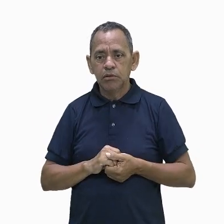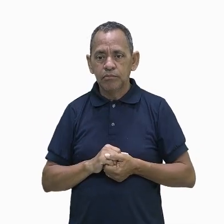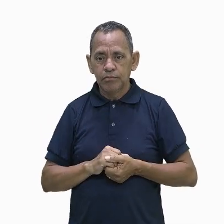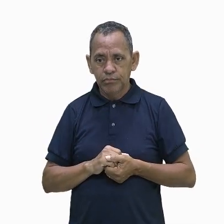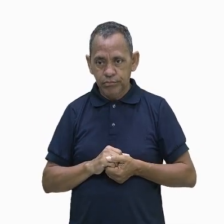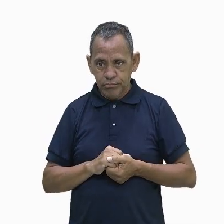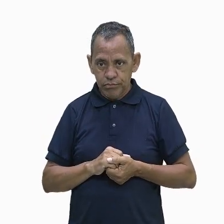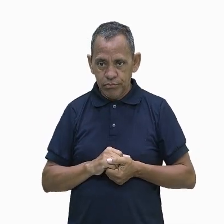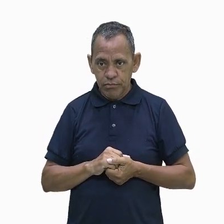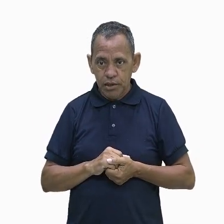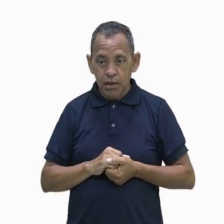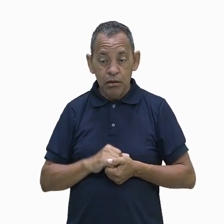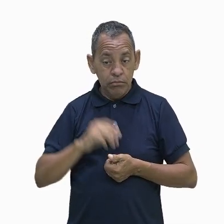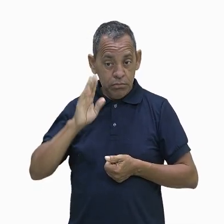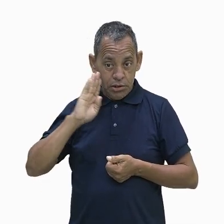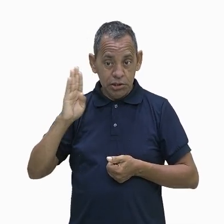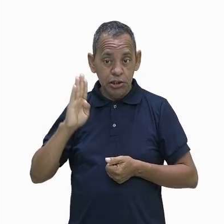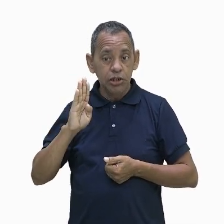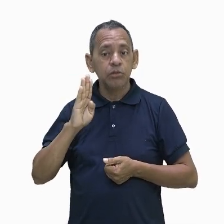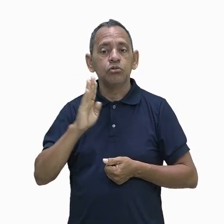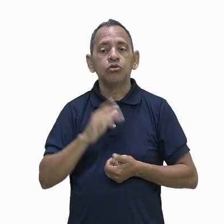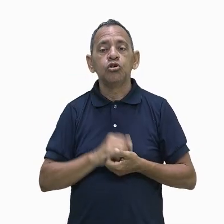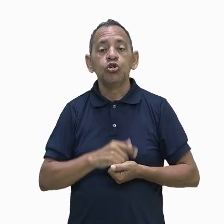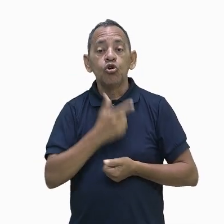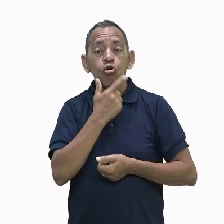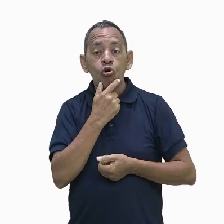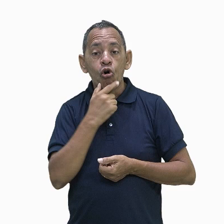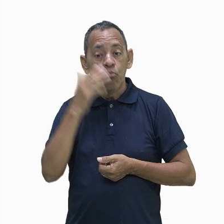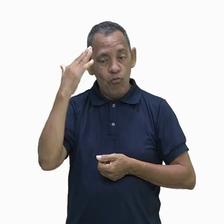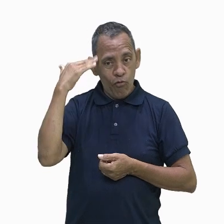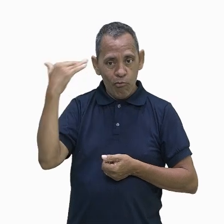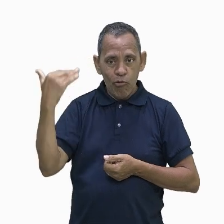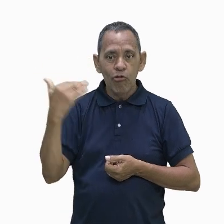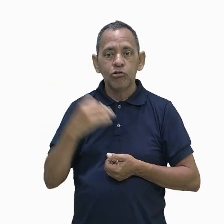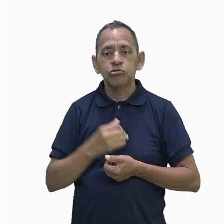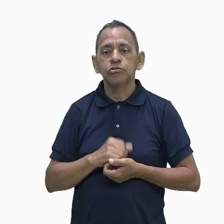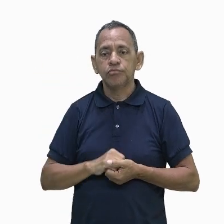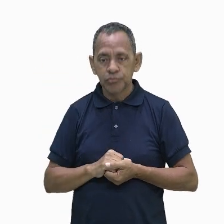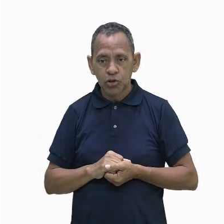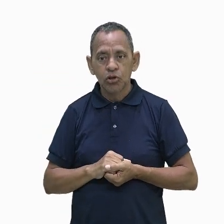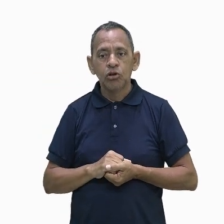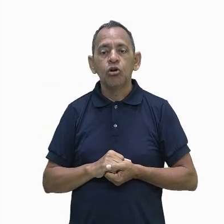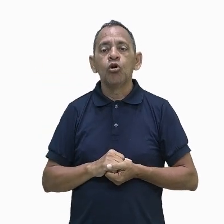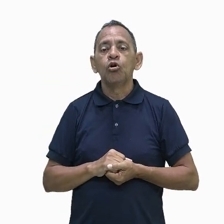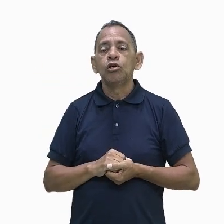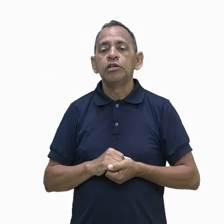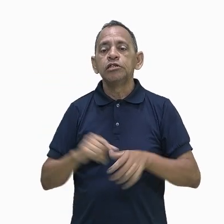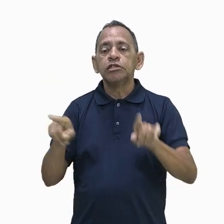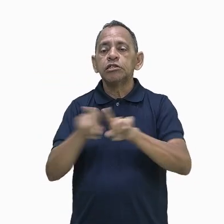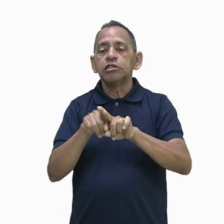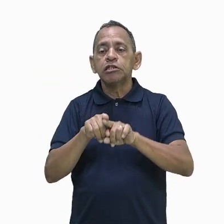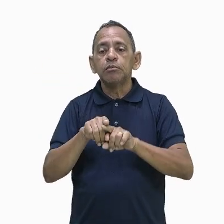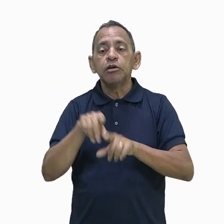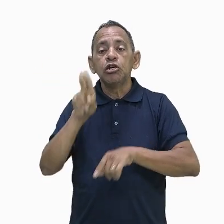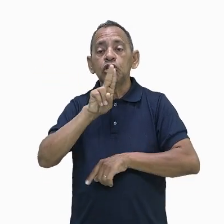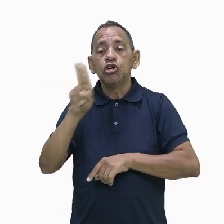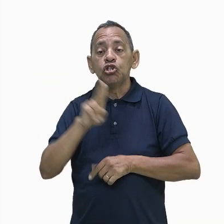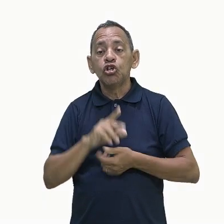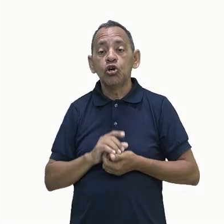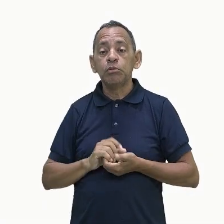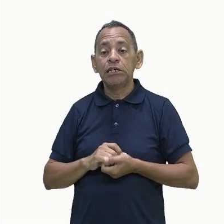do princípio de Pascal, conhecido também como lei de Pascal. O que ele representa